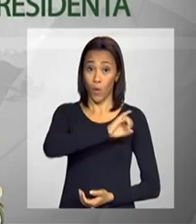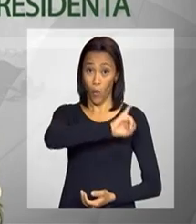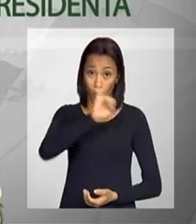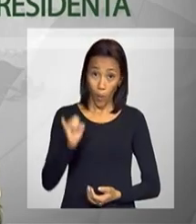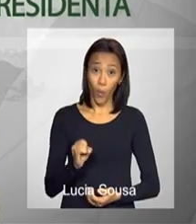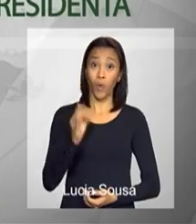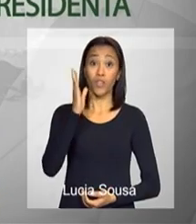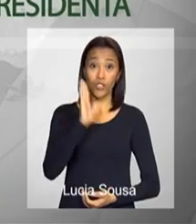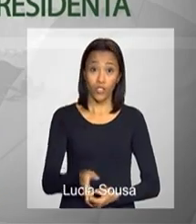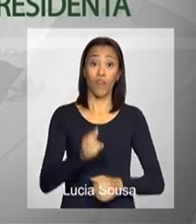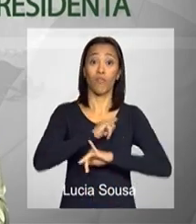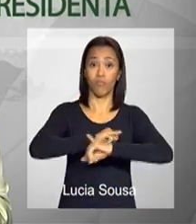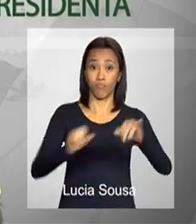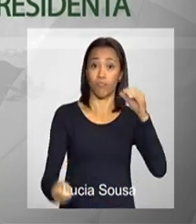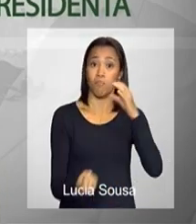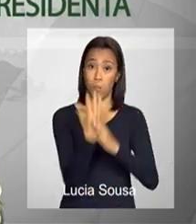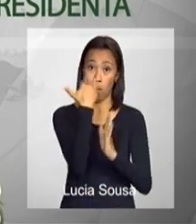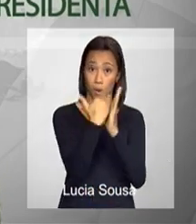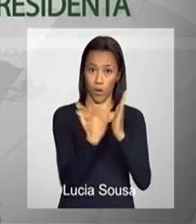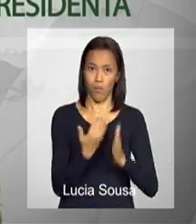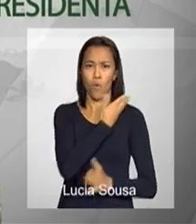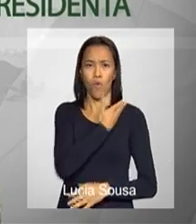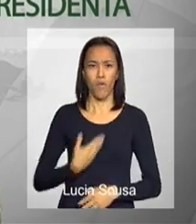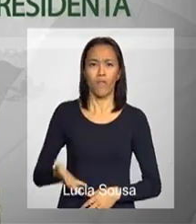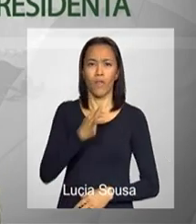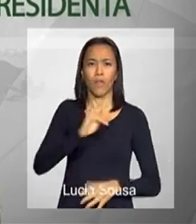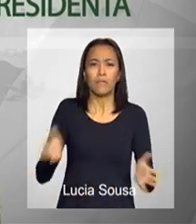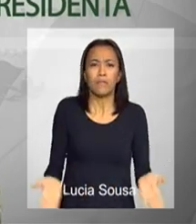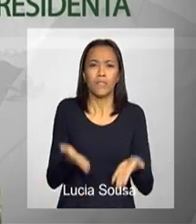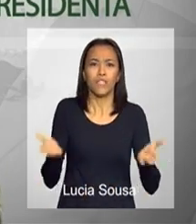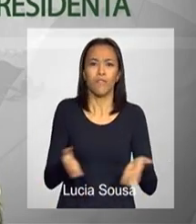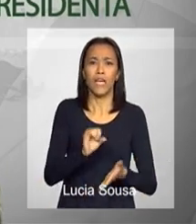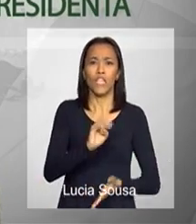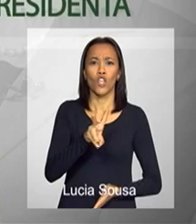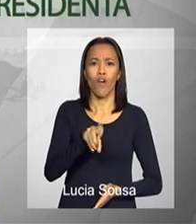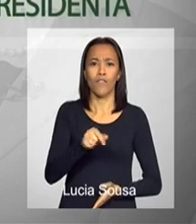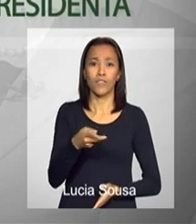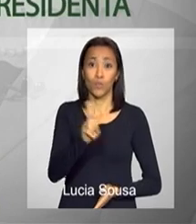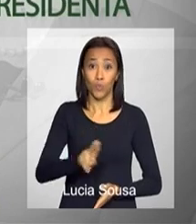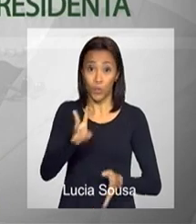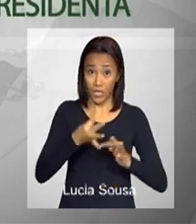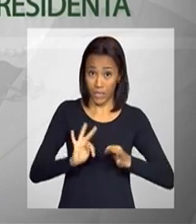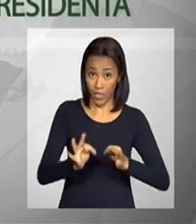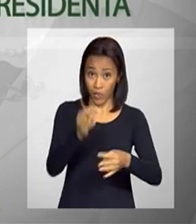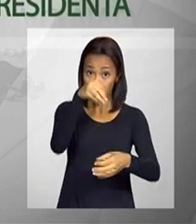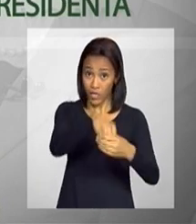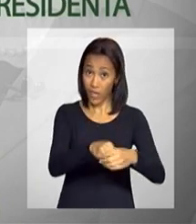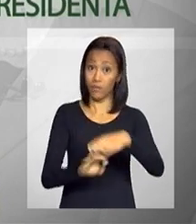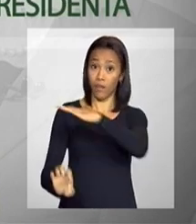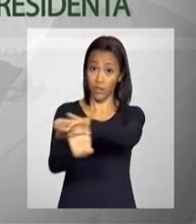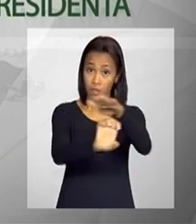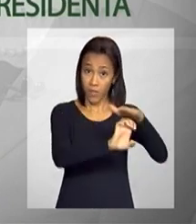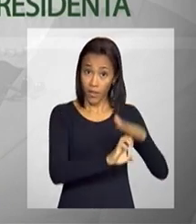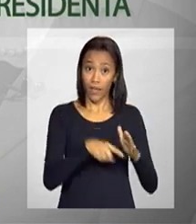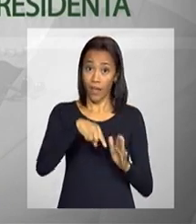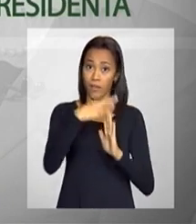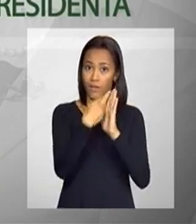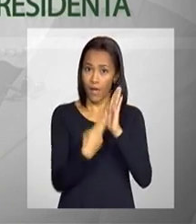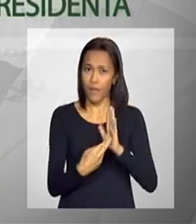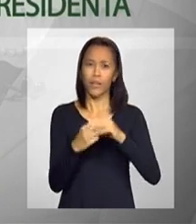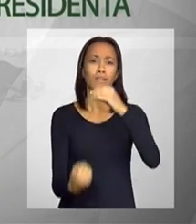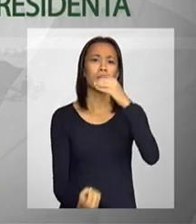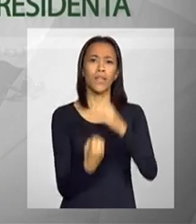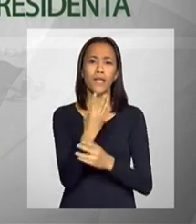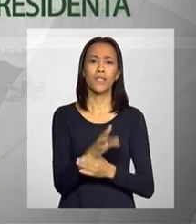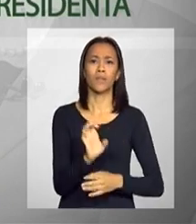Olá, um programa lançado pelo governo federal vai incentivar a inovação tecnológica nas empresas. Entre as medidas estão